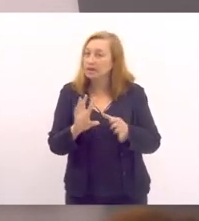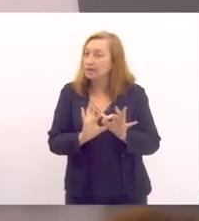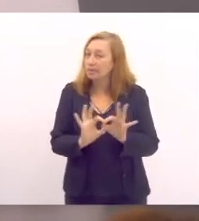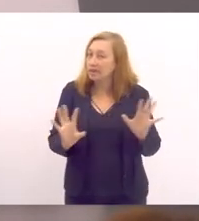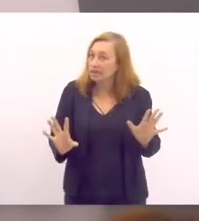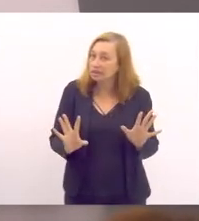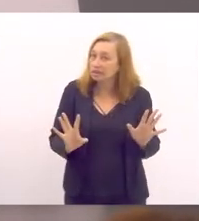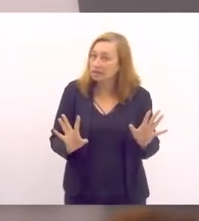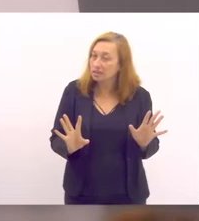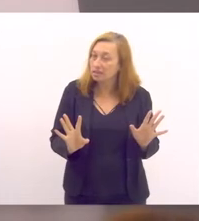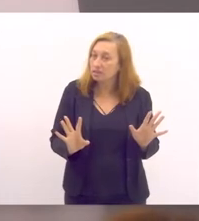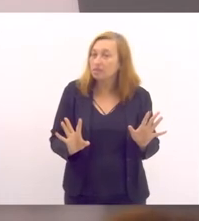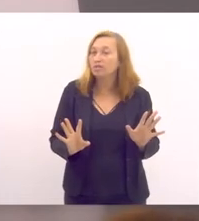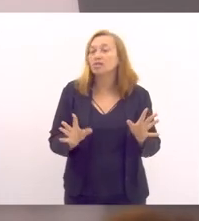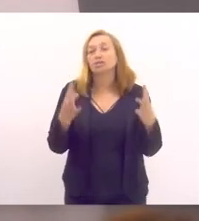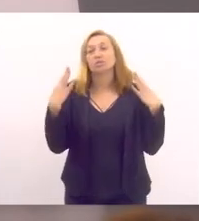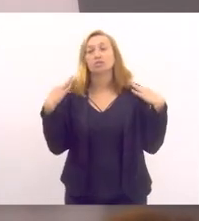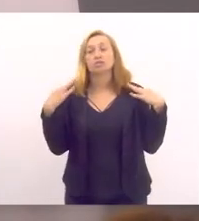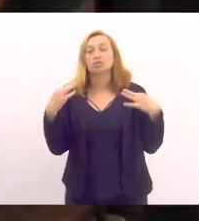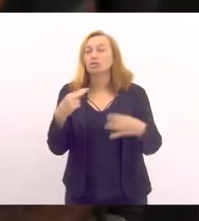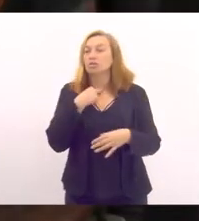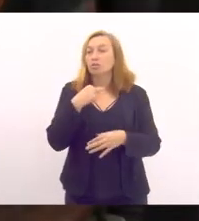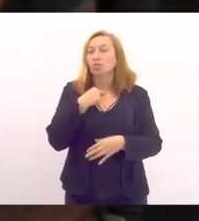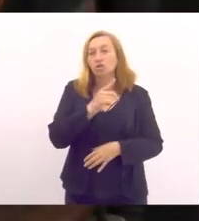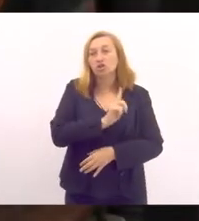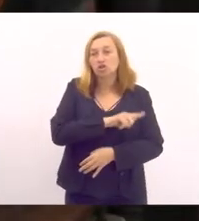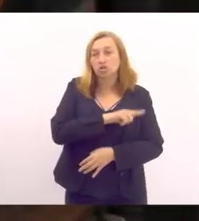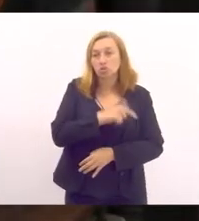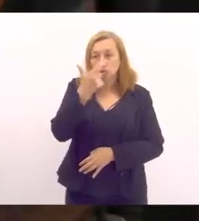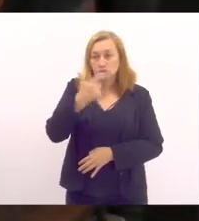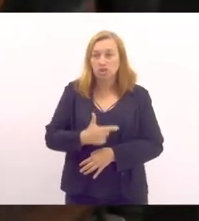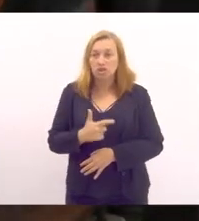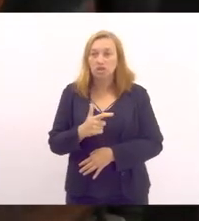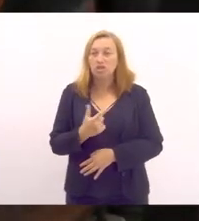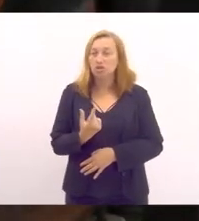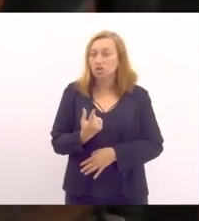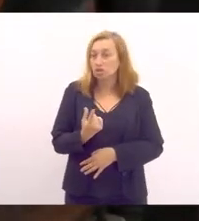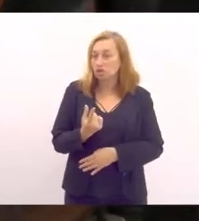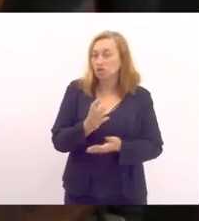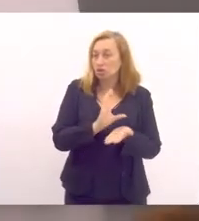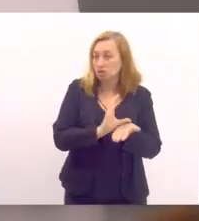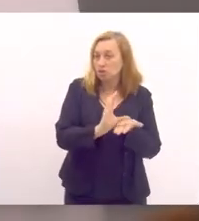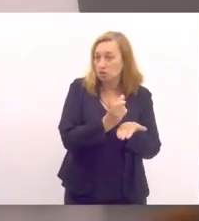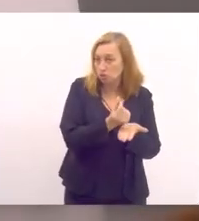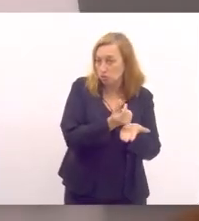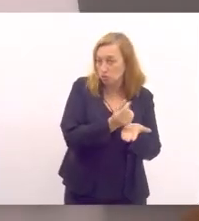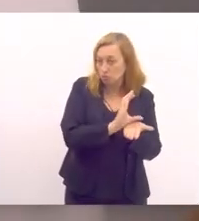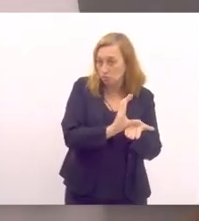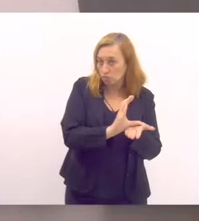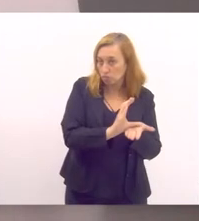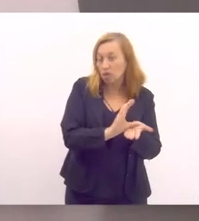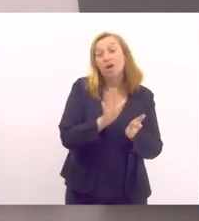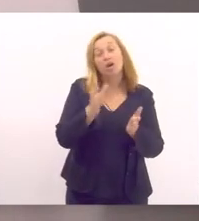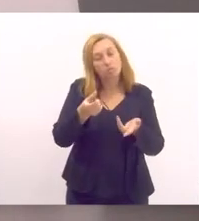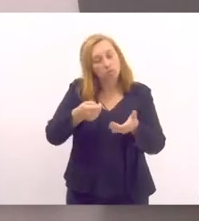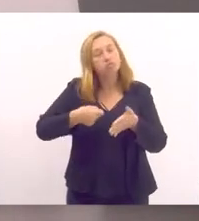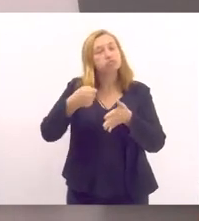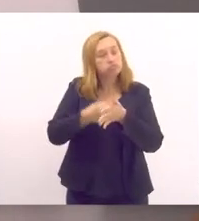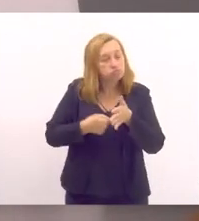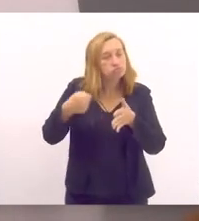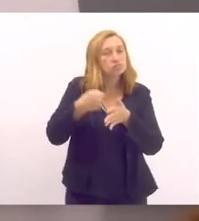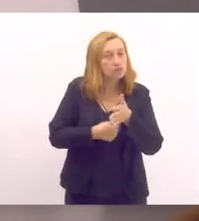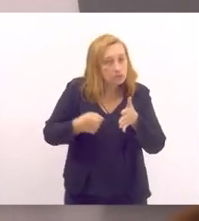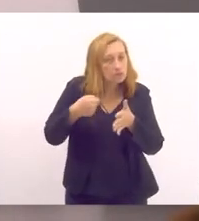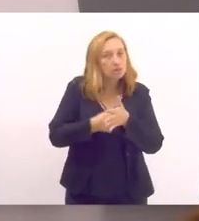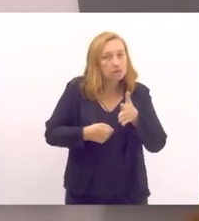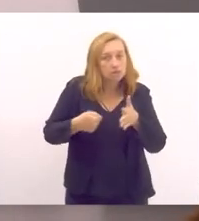deliberativo, o Conselho Estadual de Turismo. Então, ele não pode ser gestor de um fundo. Então, vai caber. Agora, é uma luta que eu acho que a